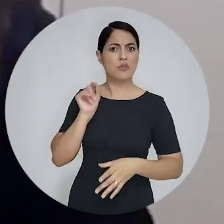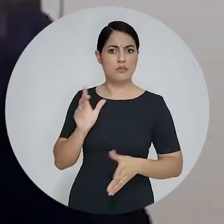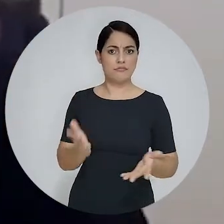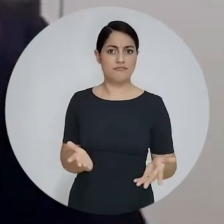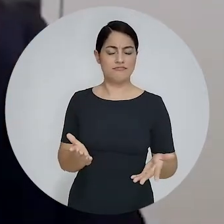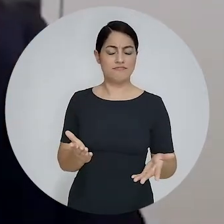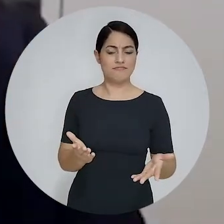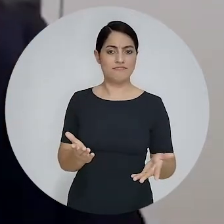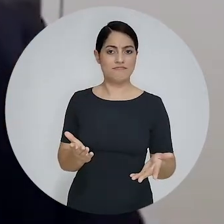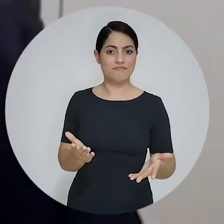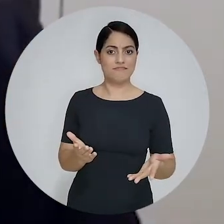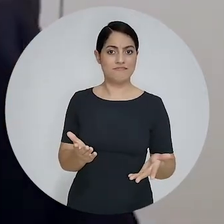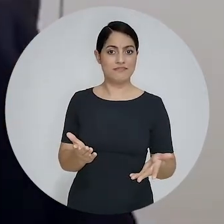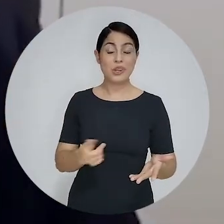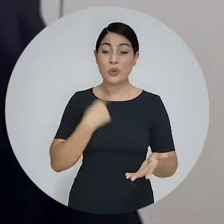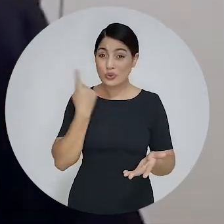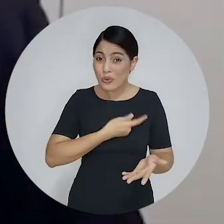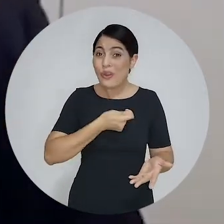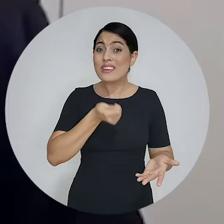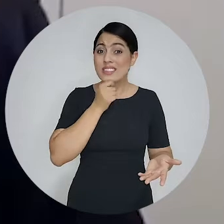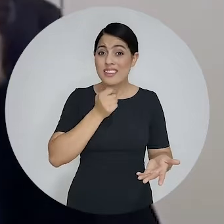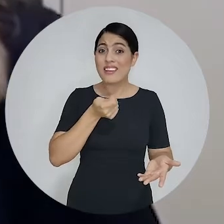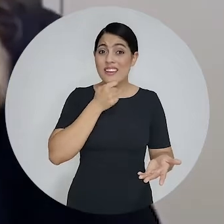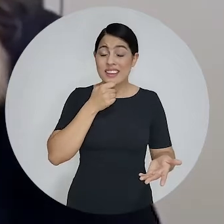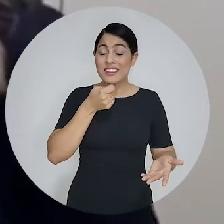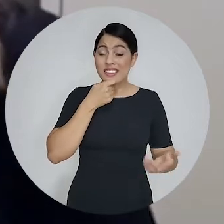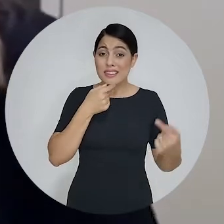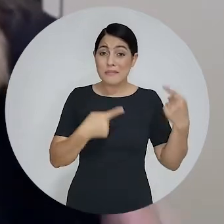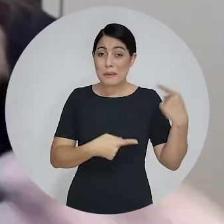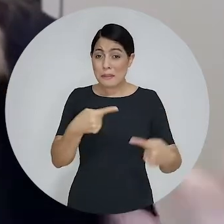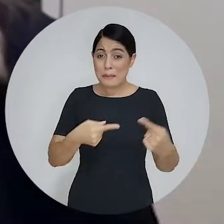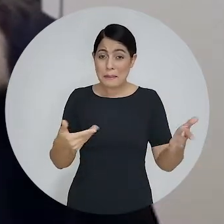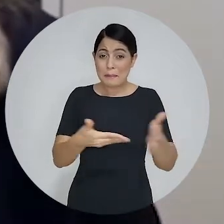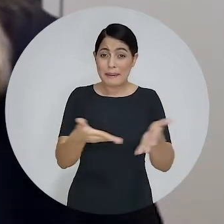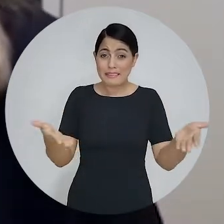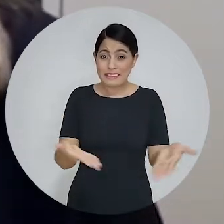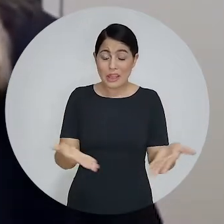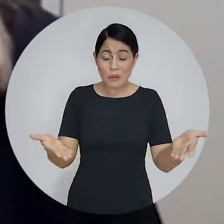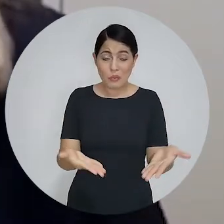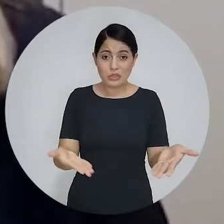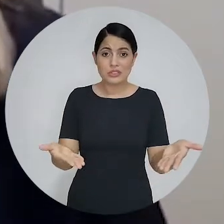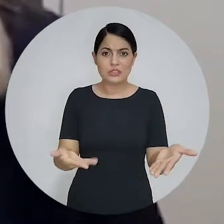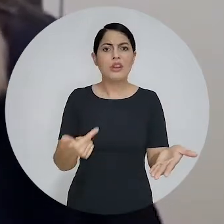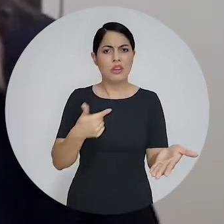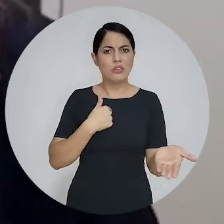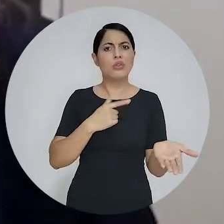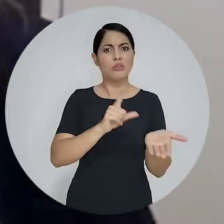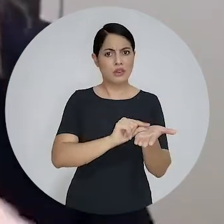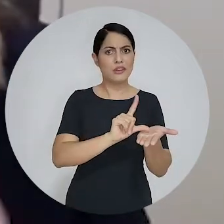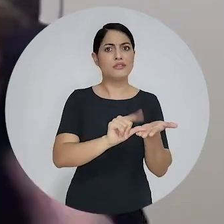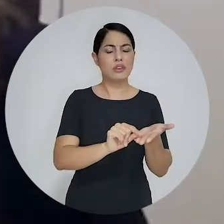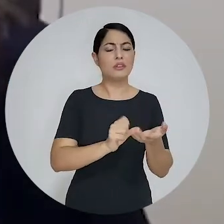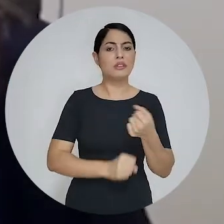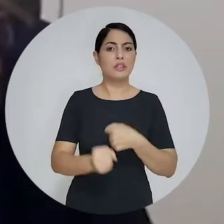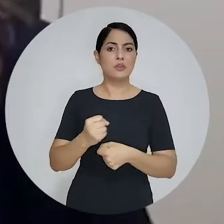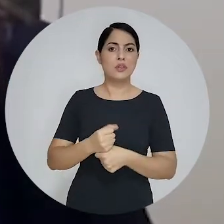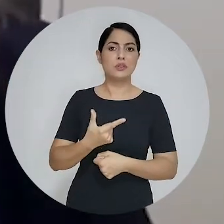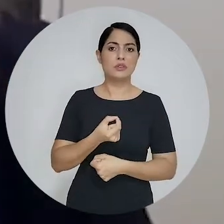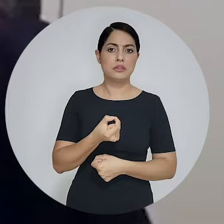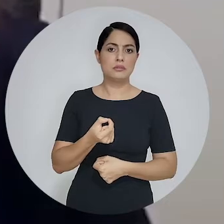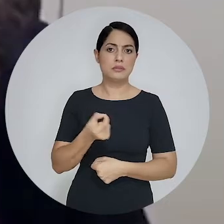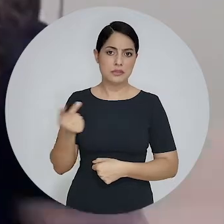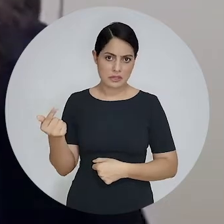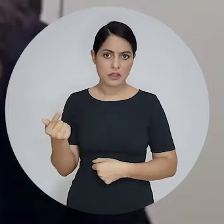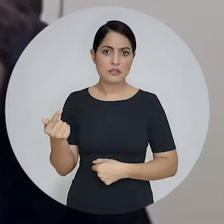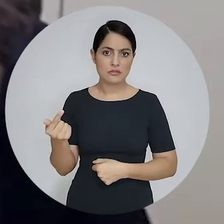podem escolher. Então, é muito incrível, né, que a gente ainda esteja com essas discussões até hoje. Eu me lembro até de fazer um artigo sobre